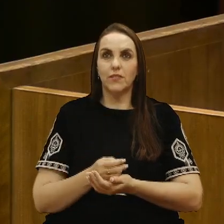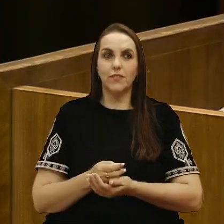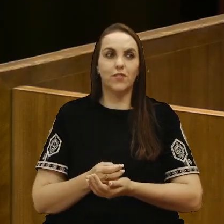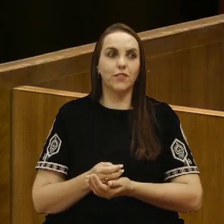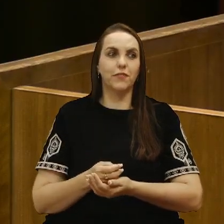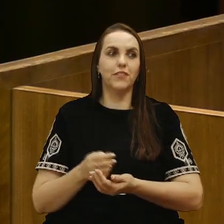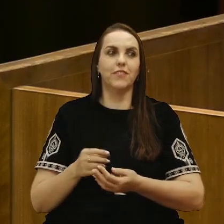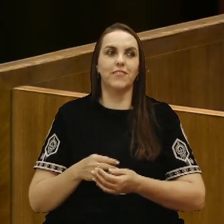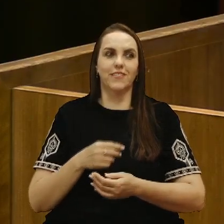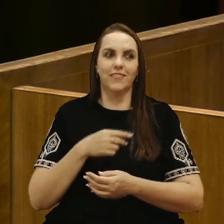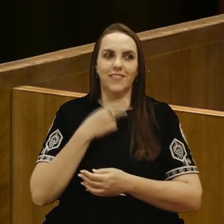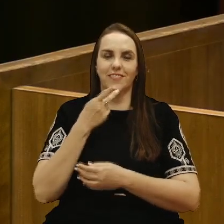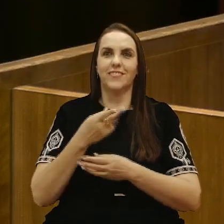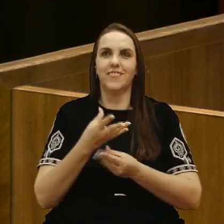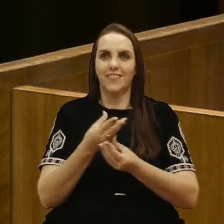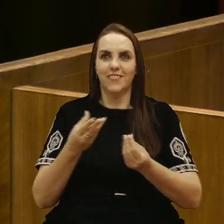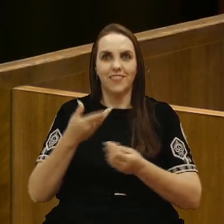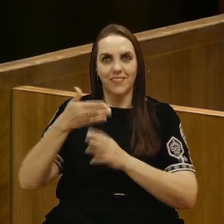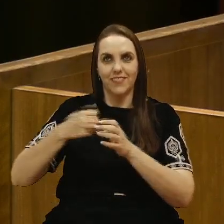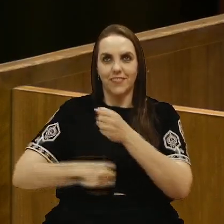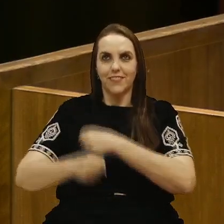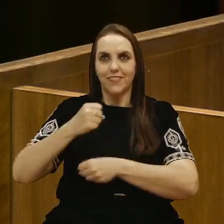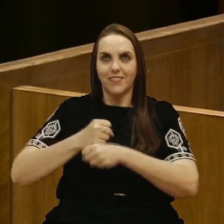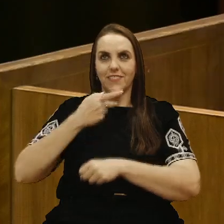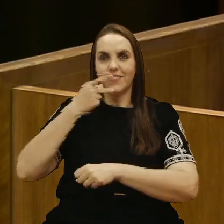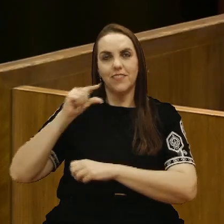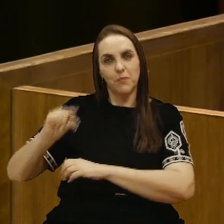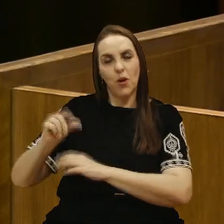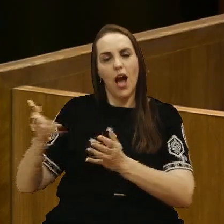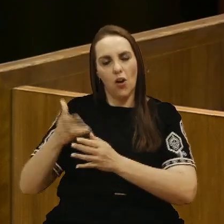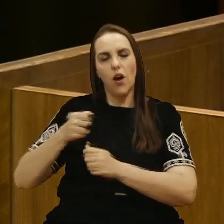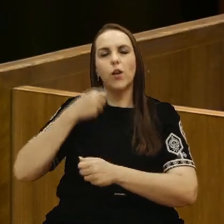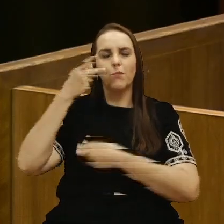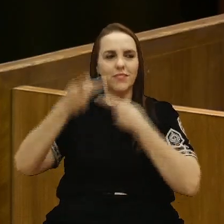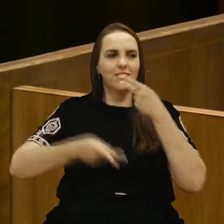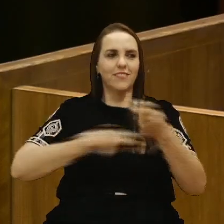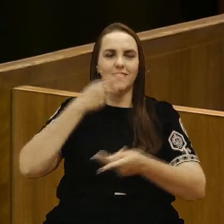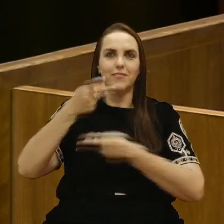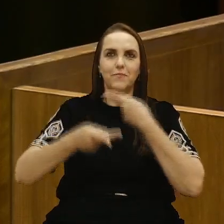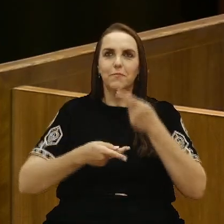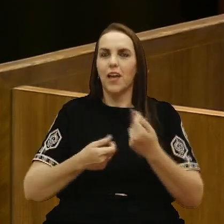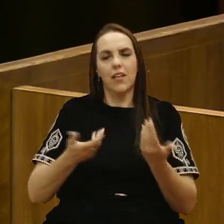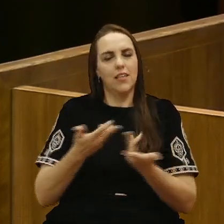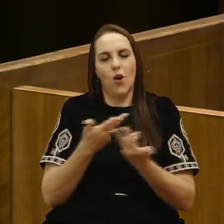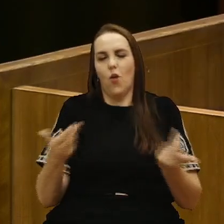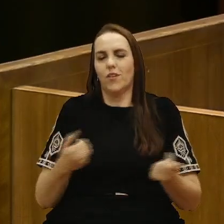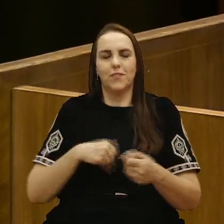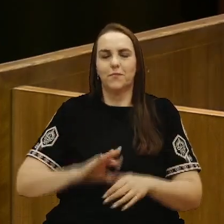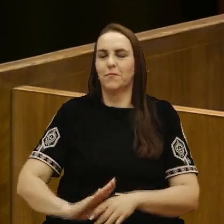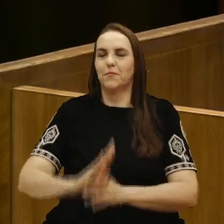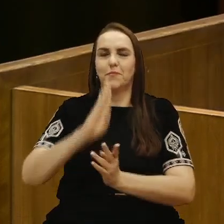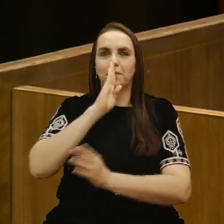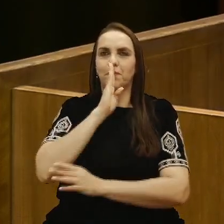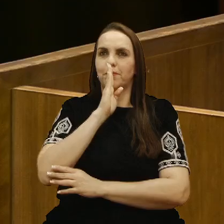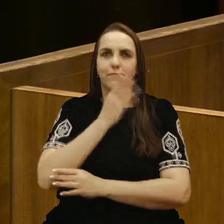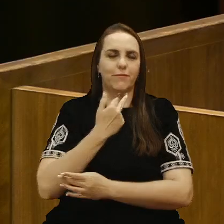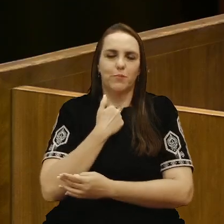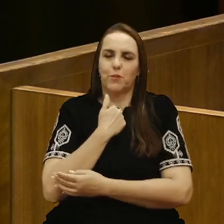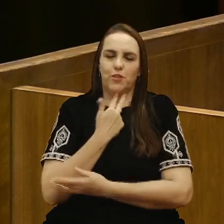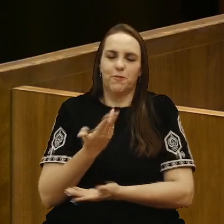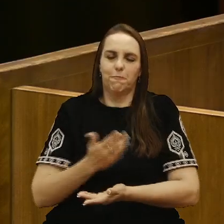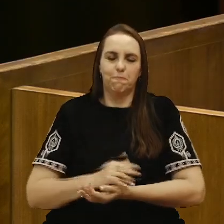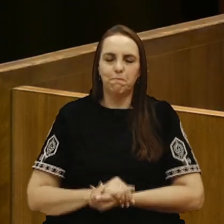pouco. Mas é que existem algumas coisas que a gente não pode se calar, né? E eu